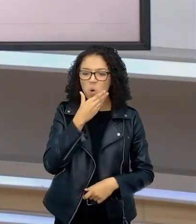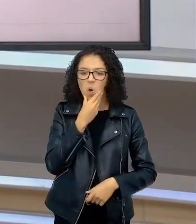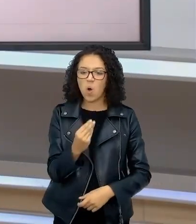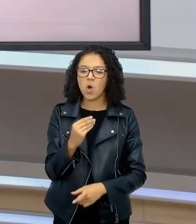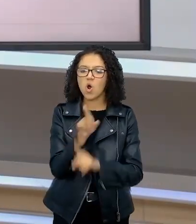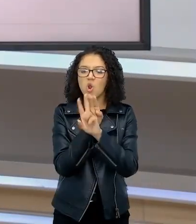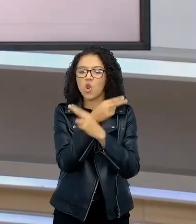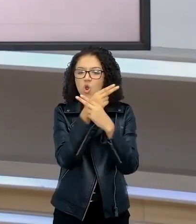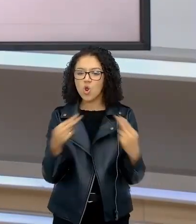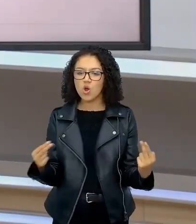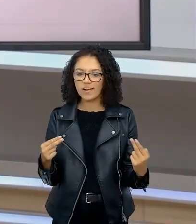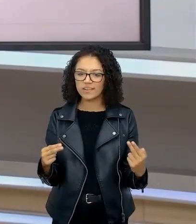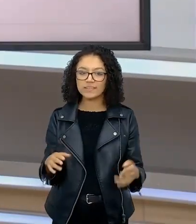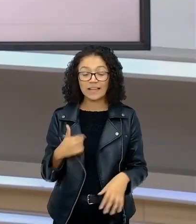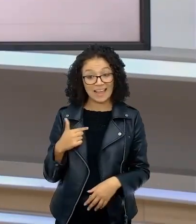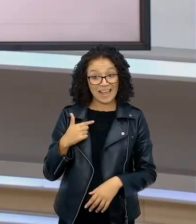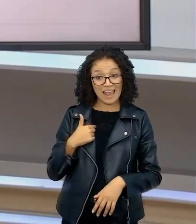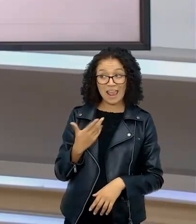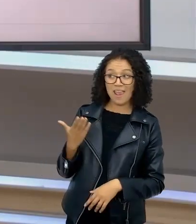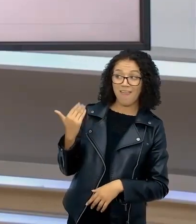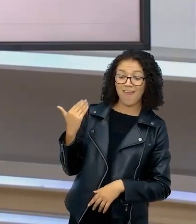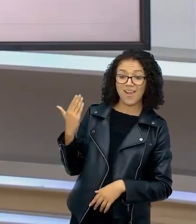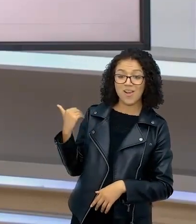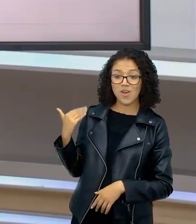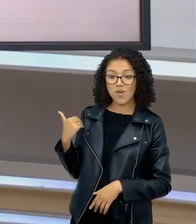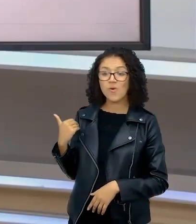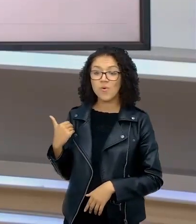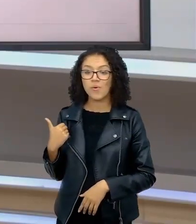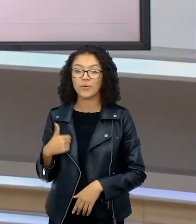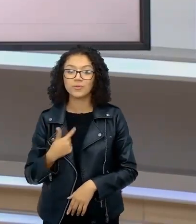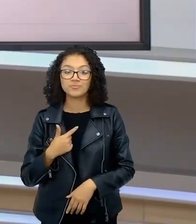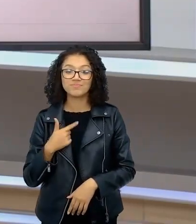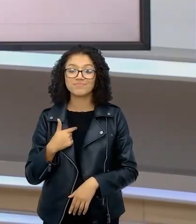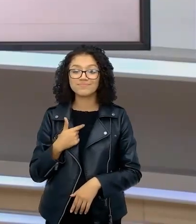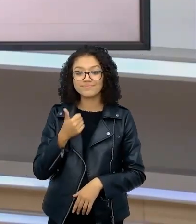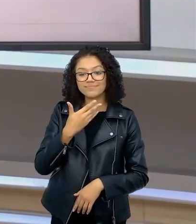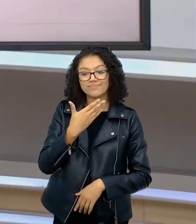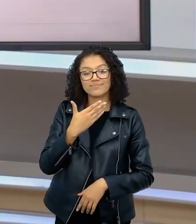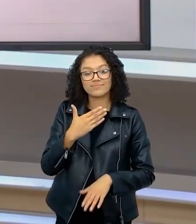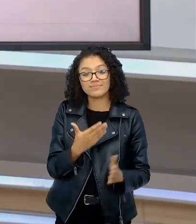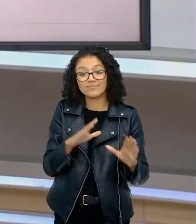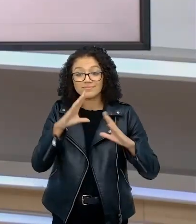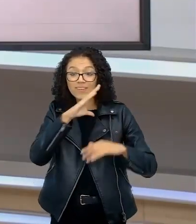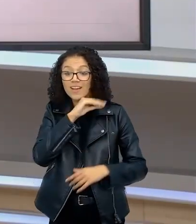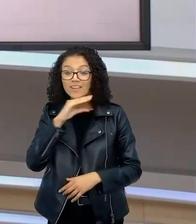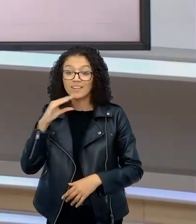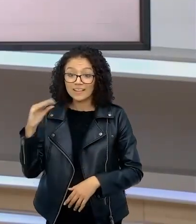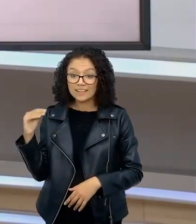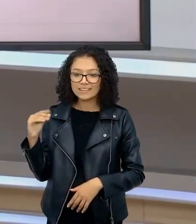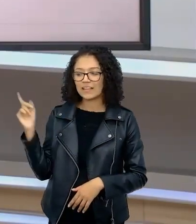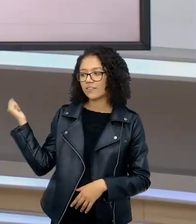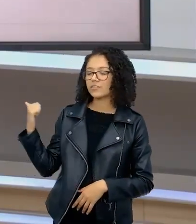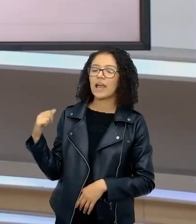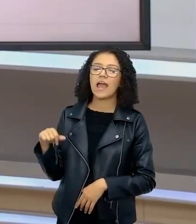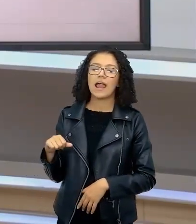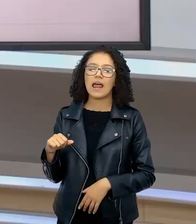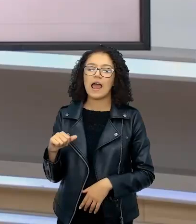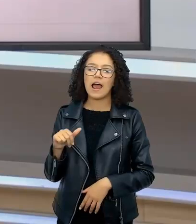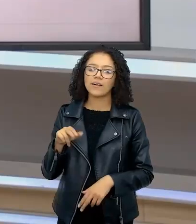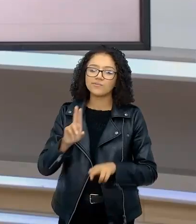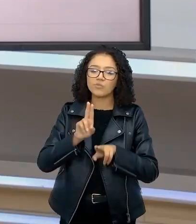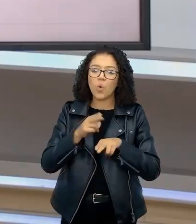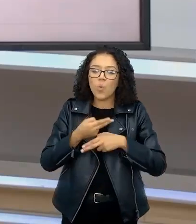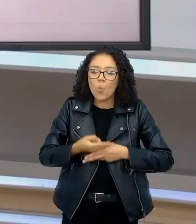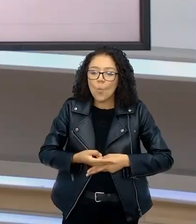com que quando eu era adolescente, a minha amiga Helena tivesse as fotos dela nua, espalhadas pela